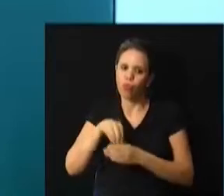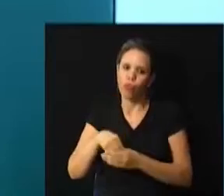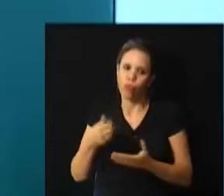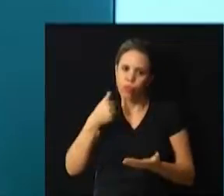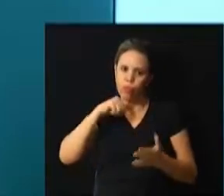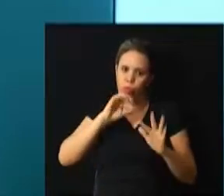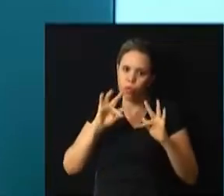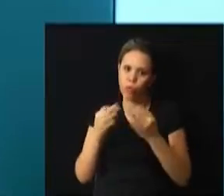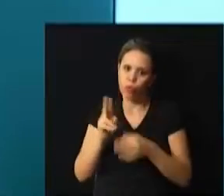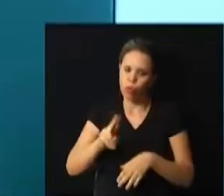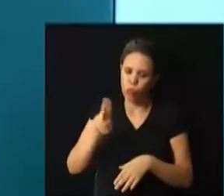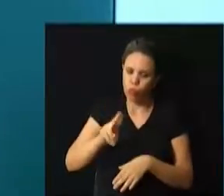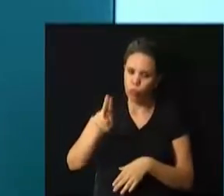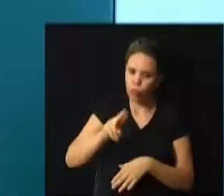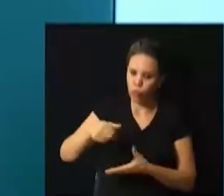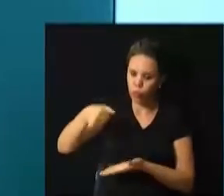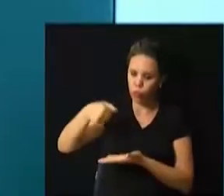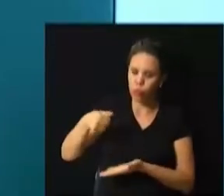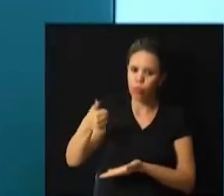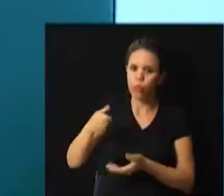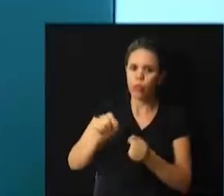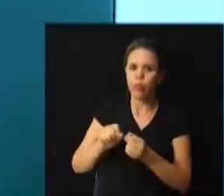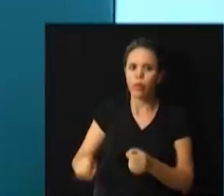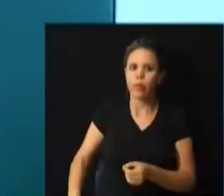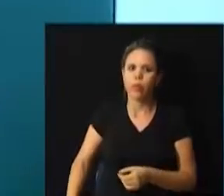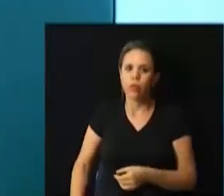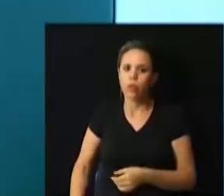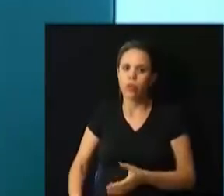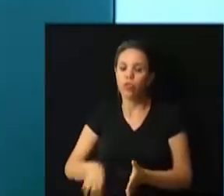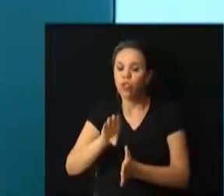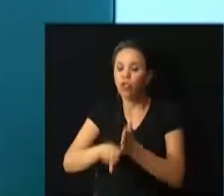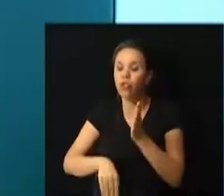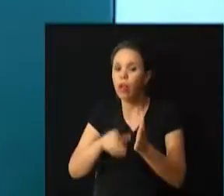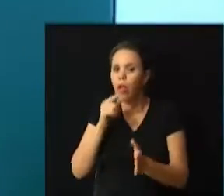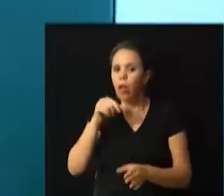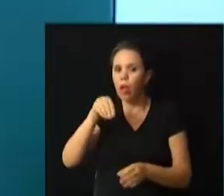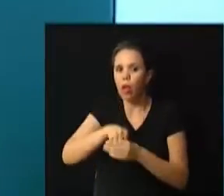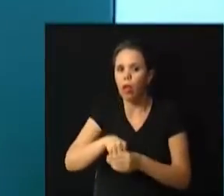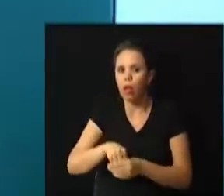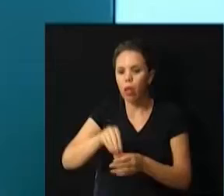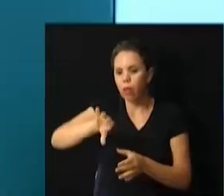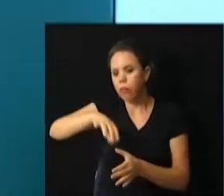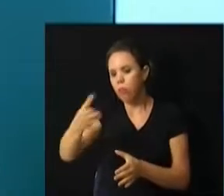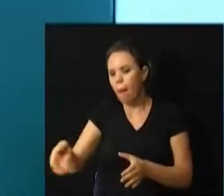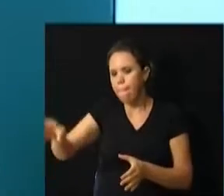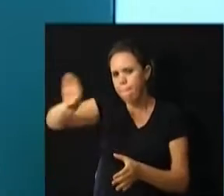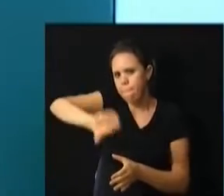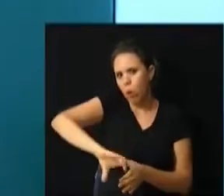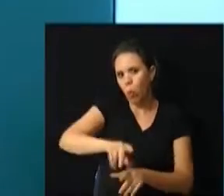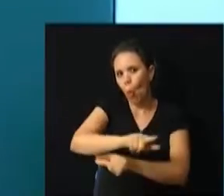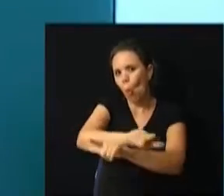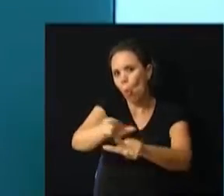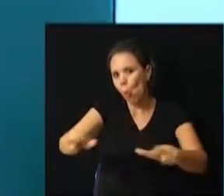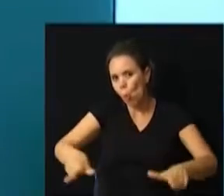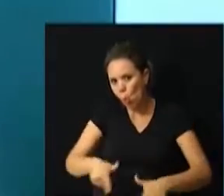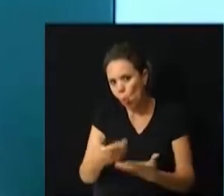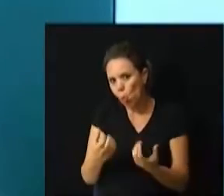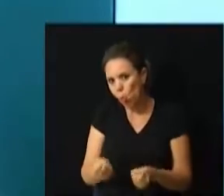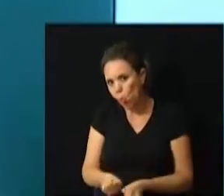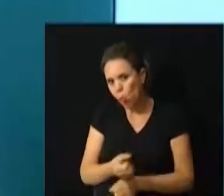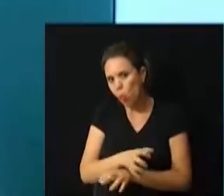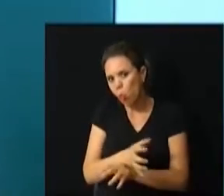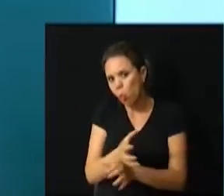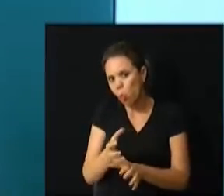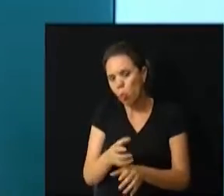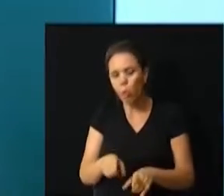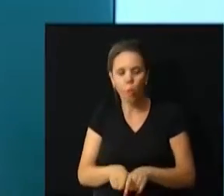Em casa, quando a mãe usa os baldes, a primeira coisa que ela tem que fazer é tirar a água dos baldes e colocar de cabeça para baixo. E isso